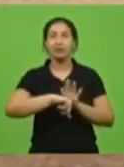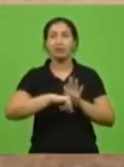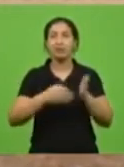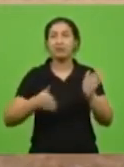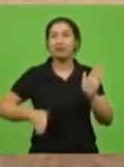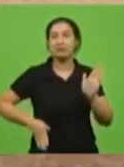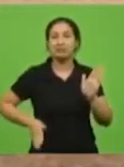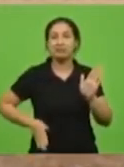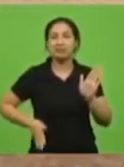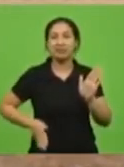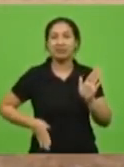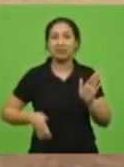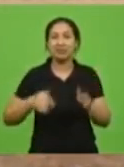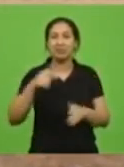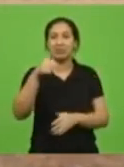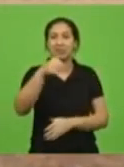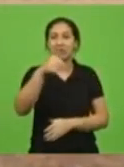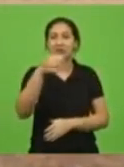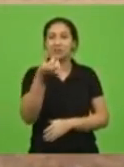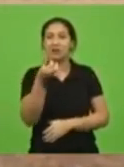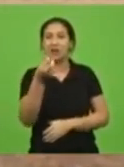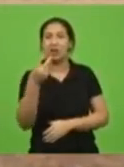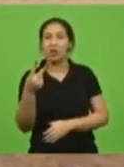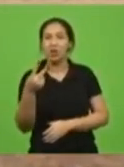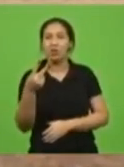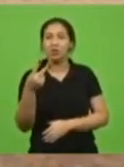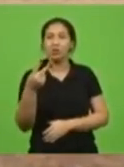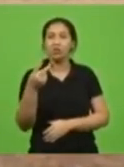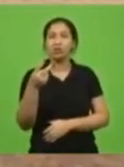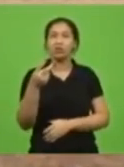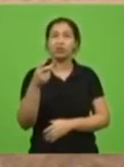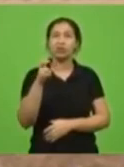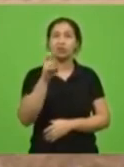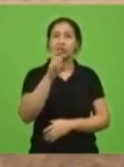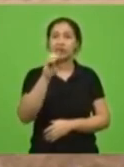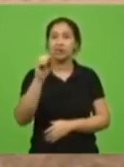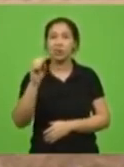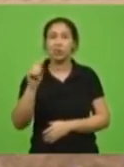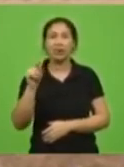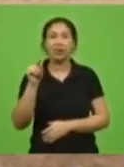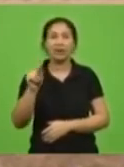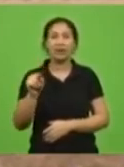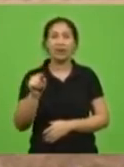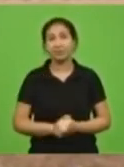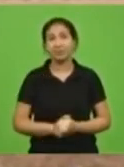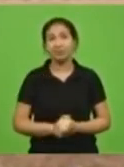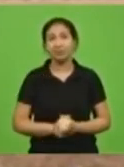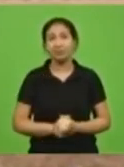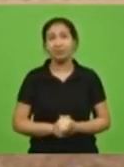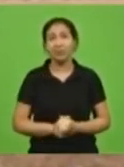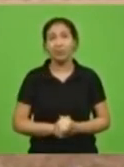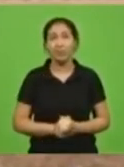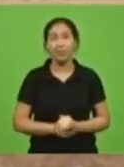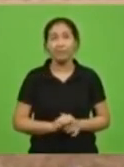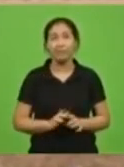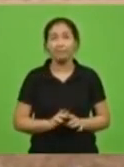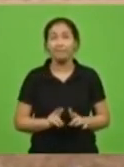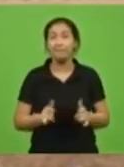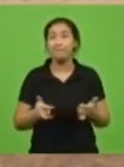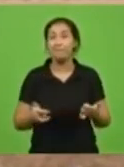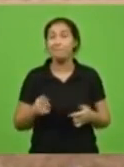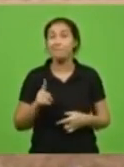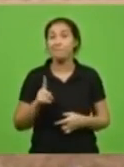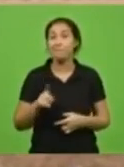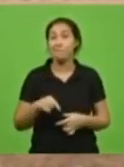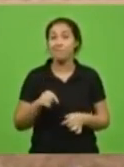com 762, que atravessa a parede de tijolo como se fosse uma manteiga. Foi feito o